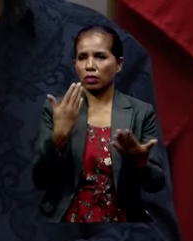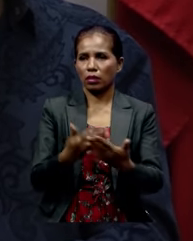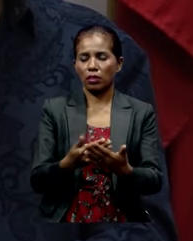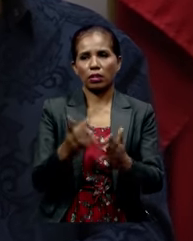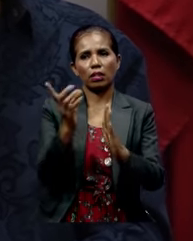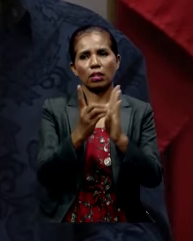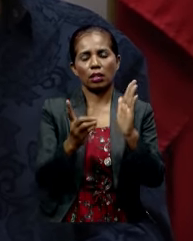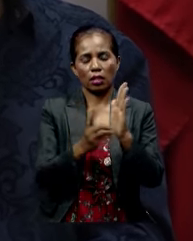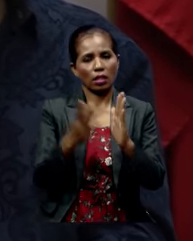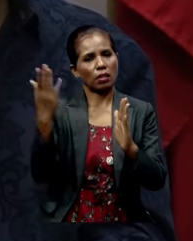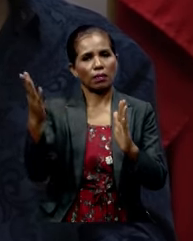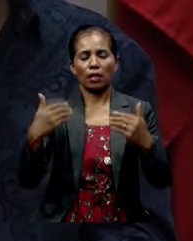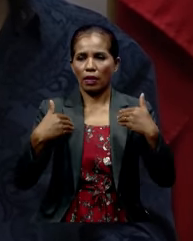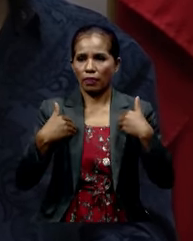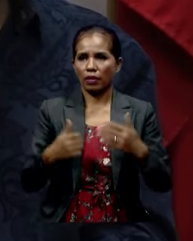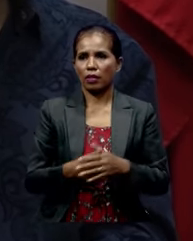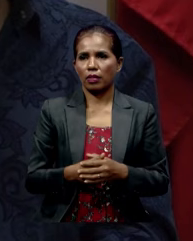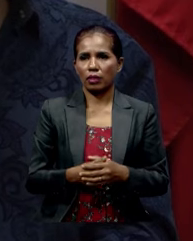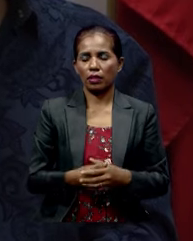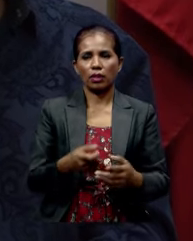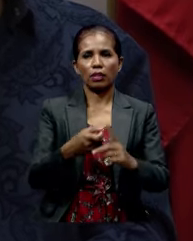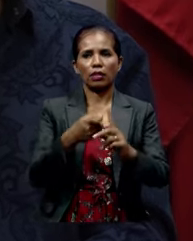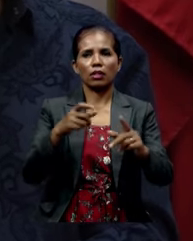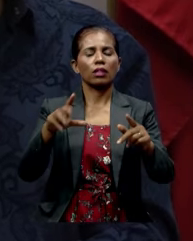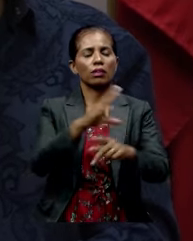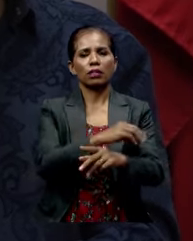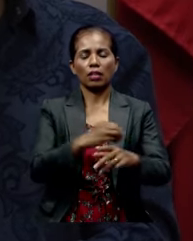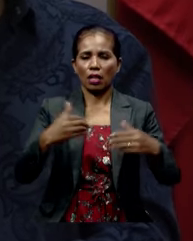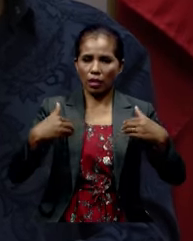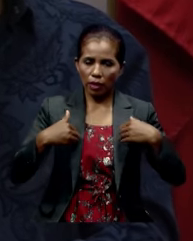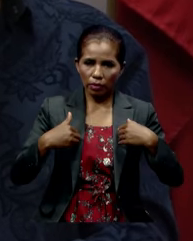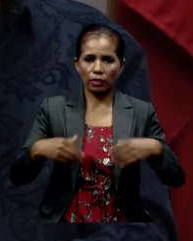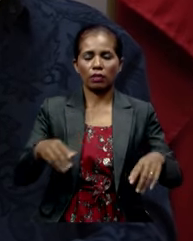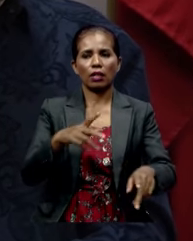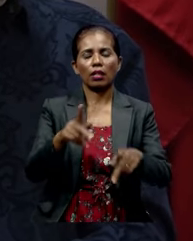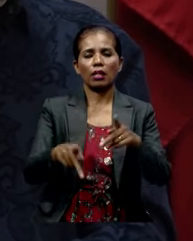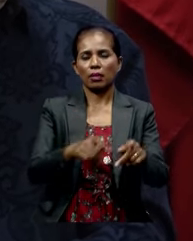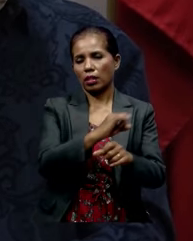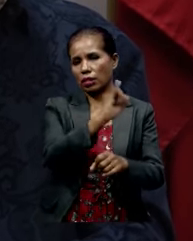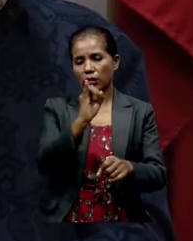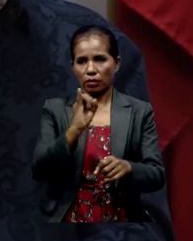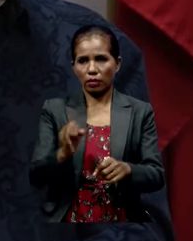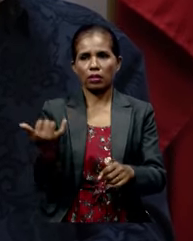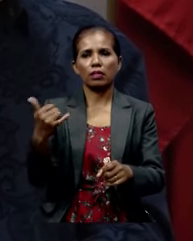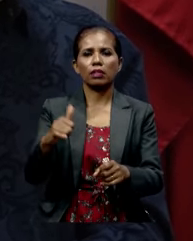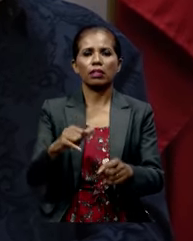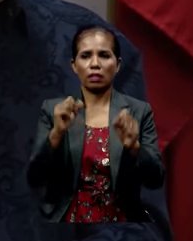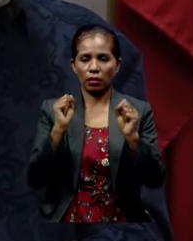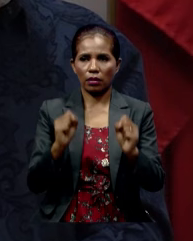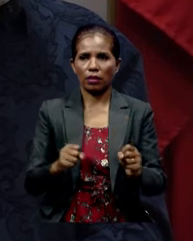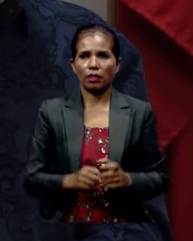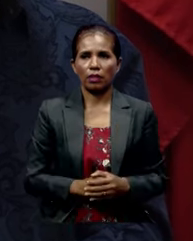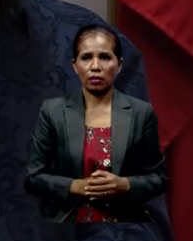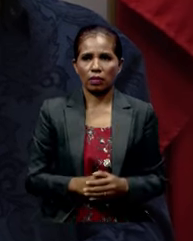Bahia, database nem na Bahia, cada componente mocia, e a quartel-general mocia, nem quando identificado, quando se irá bem na sauna, nem a querer,